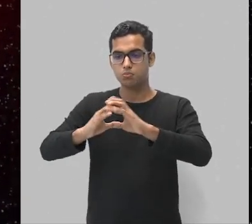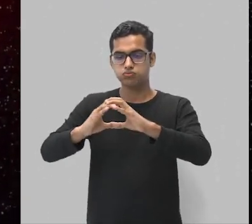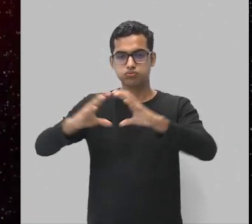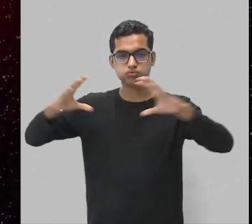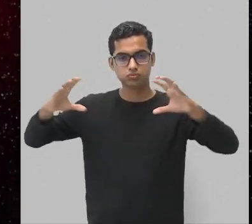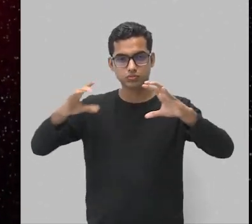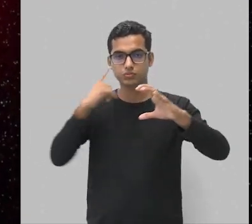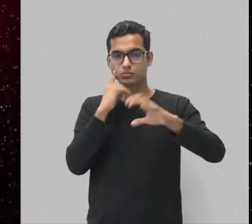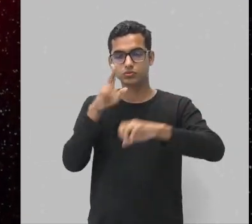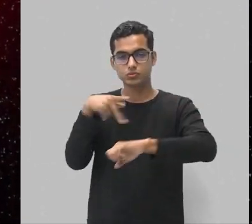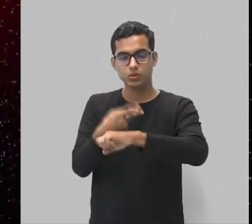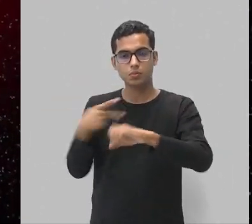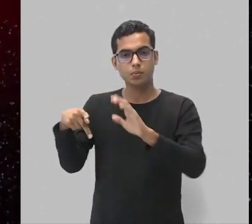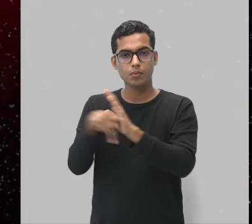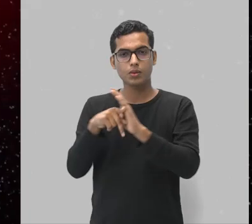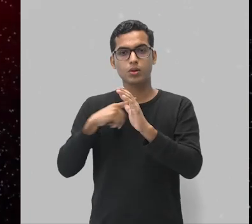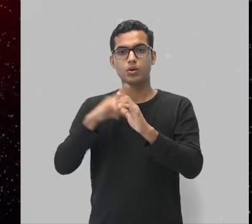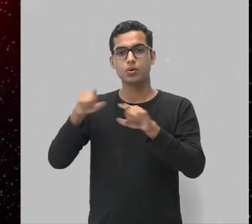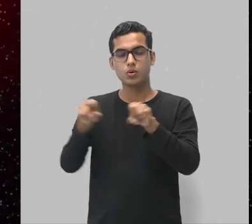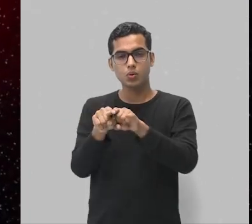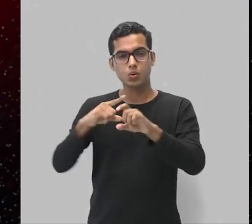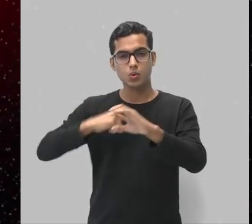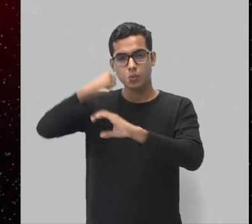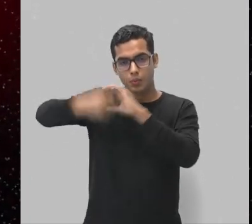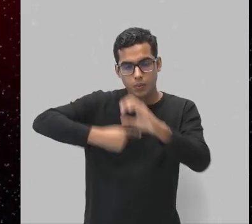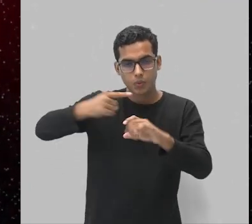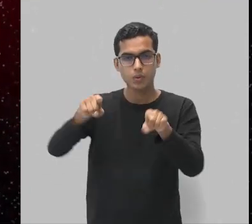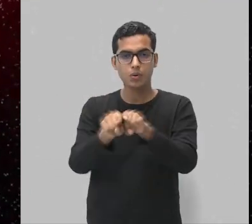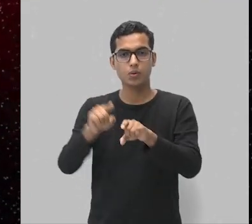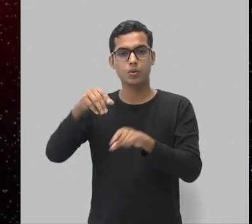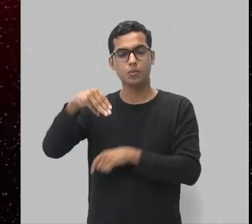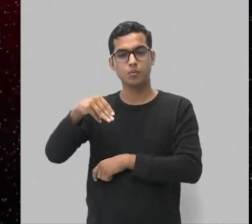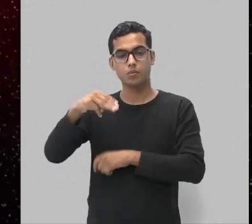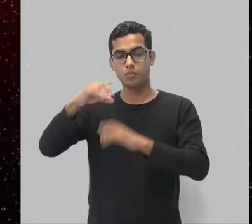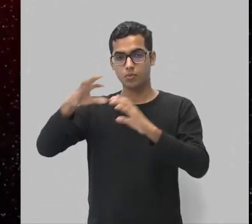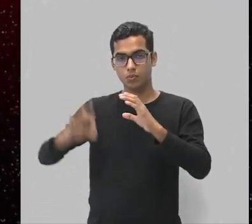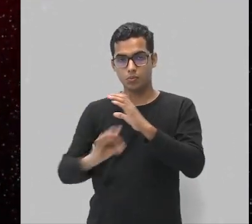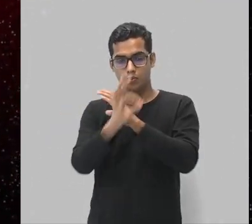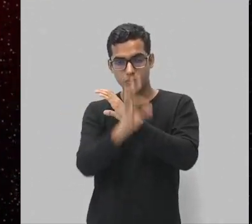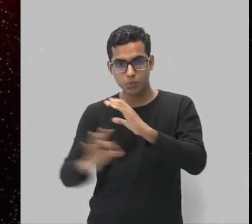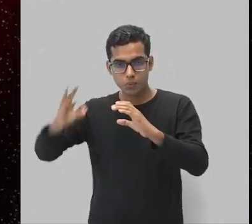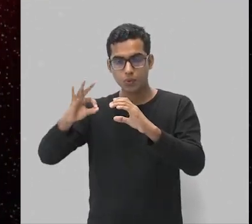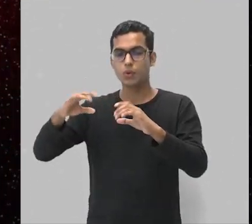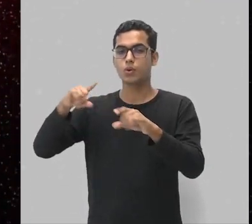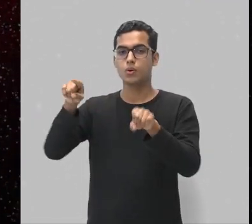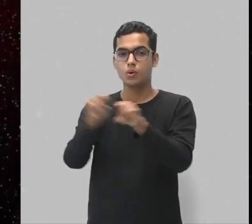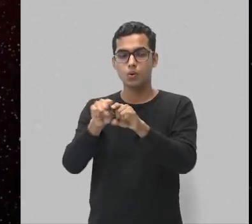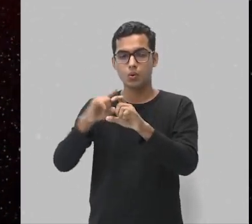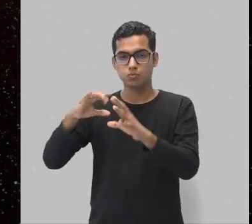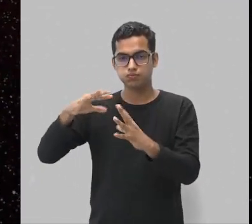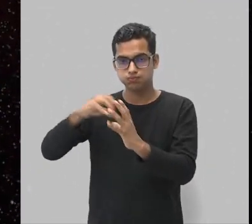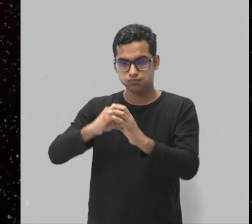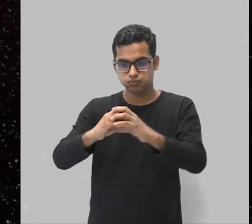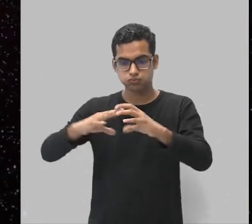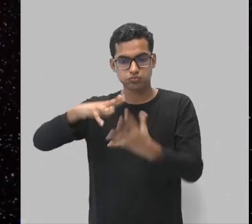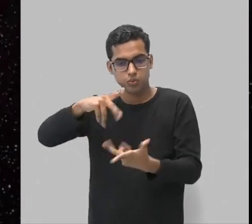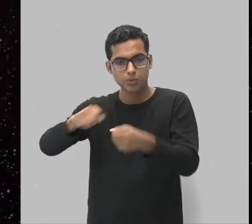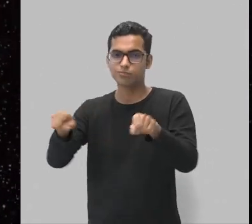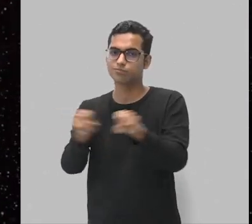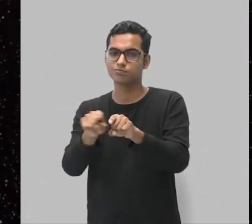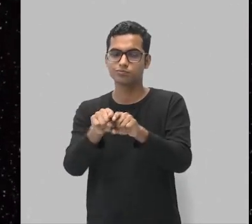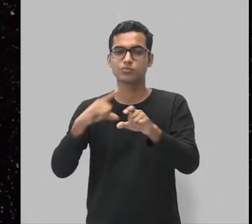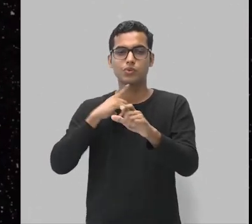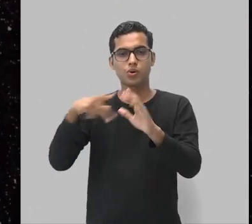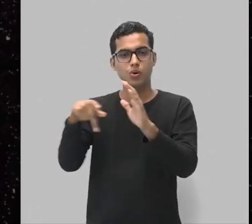engolir Mercúrio e Vênus, o Sol irá provavelmente engolir também a Terra. Então, as camadas exteriores do Sol